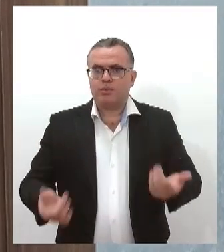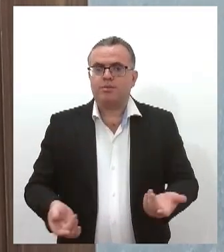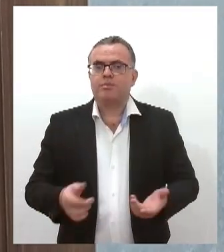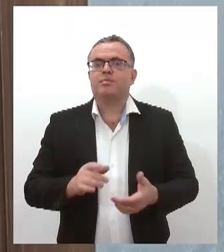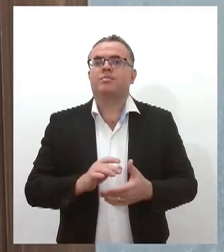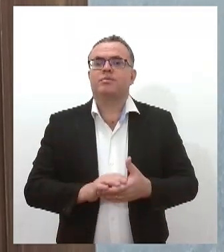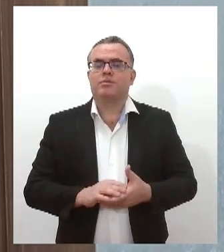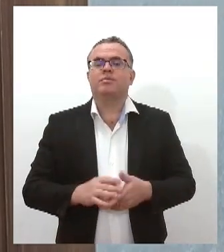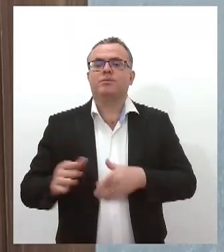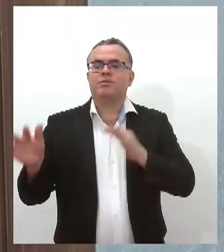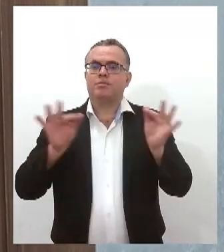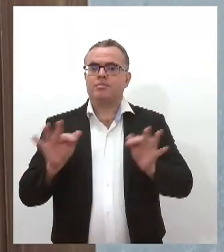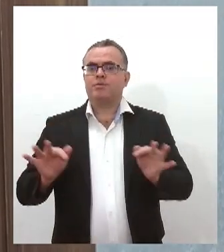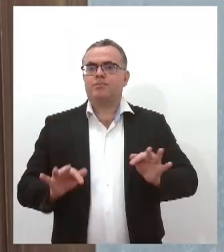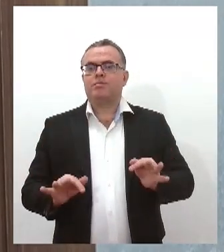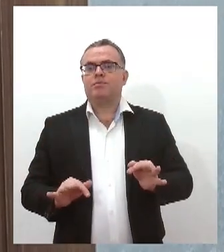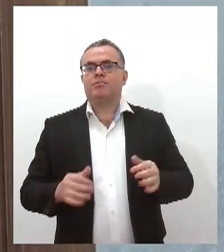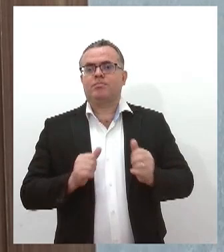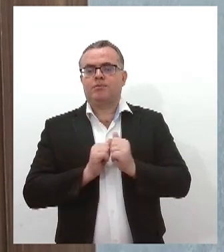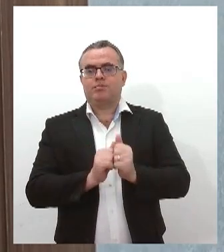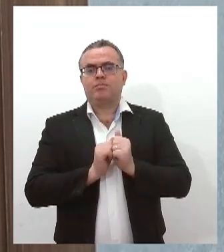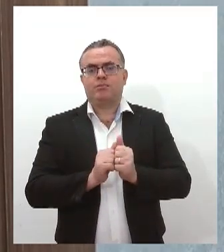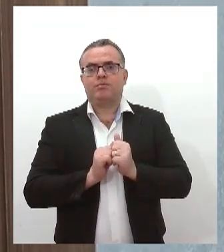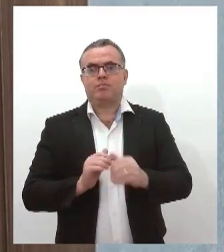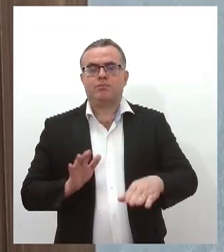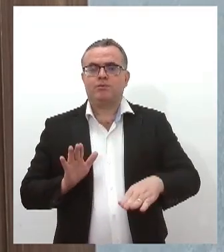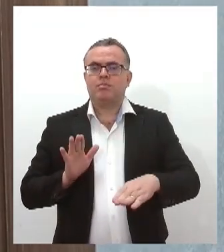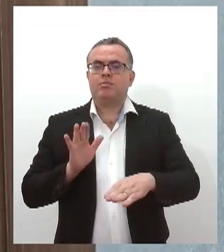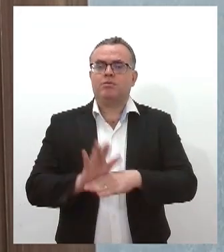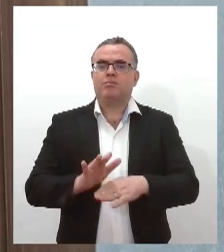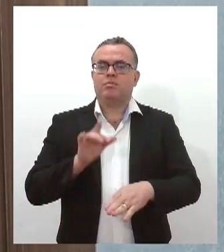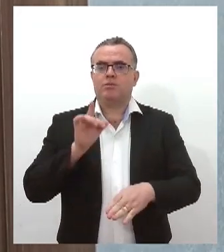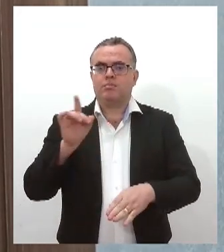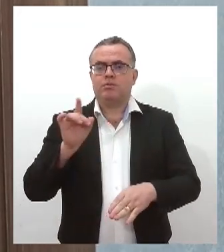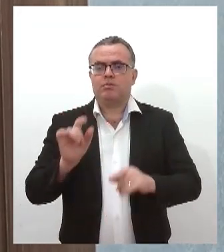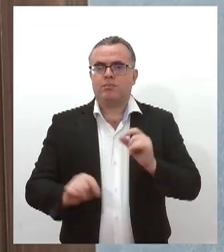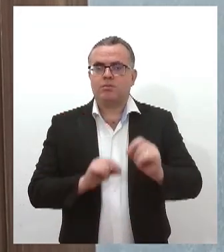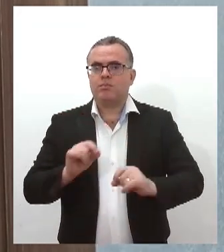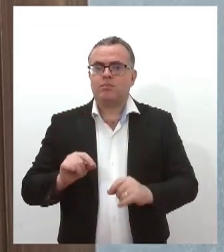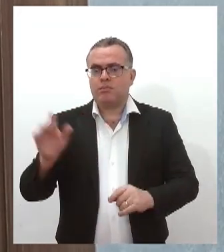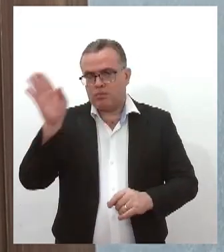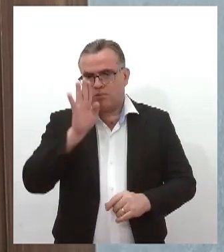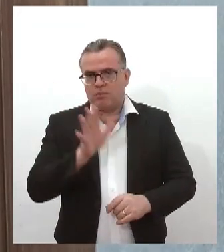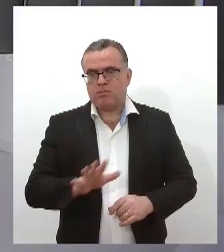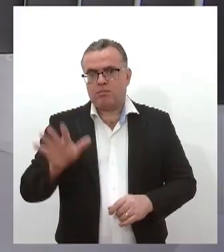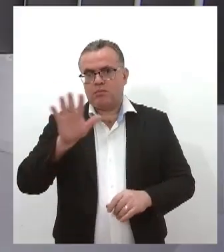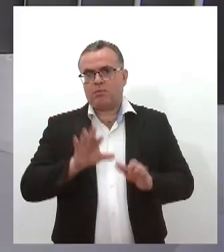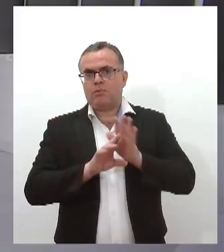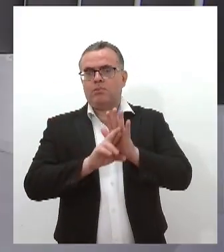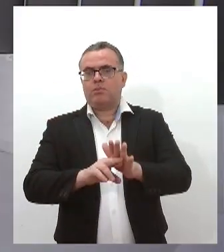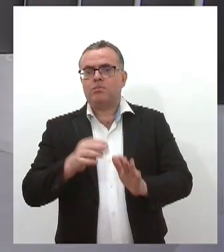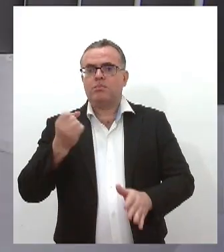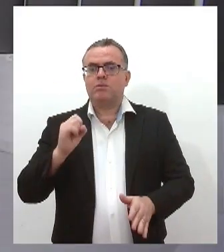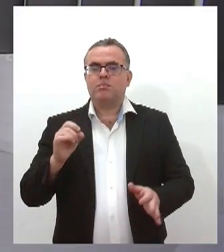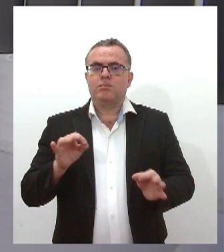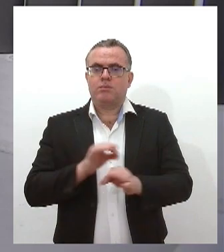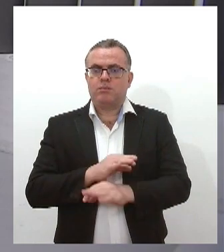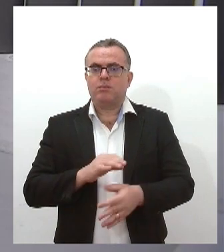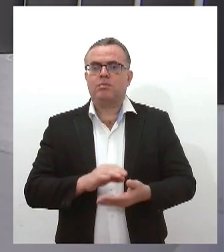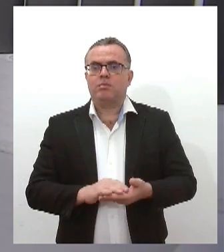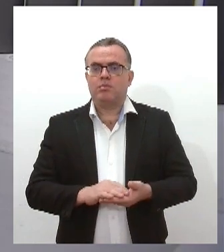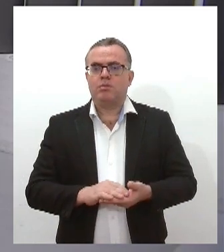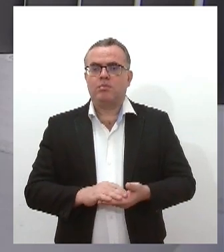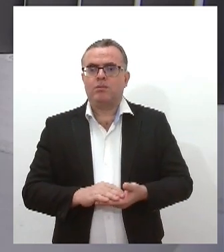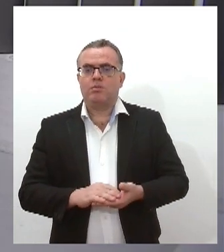em estar dando essa parcela de contribuição ali a nível nacional, representando o Sergipe ali em Brasília. Agora, voltando um pouquinho para o